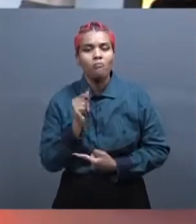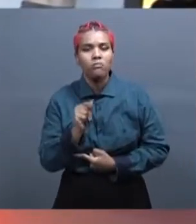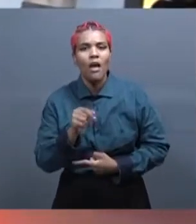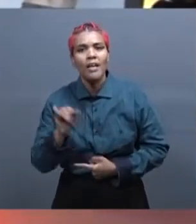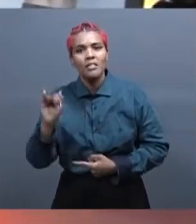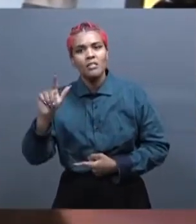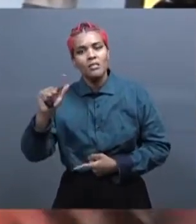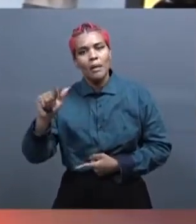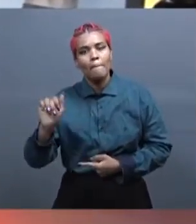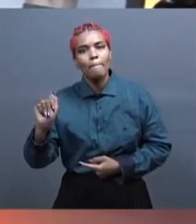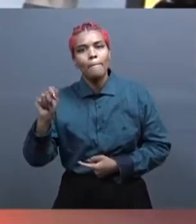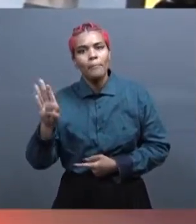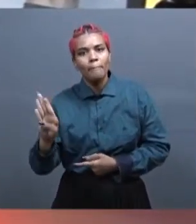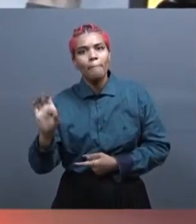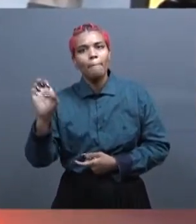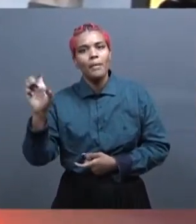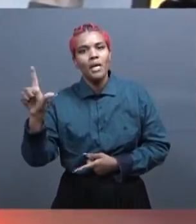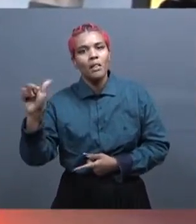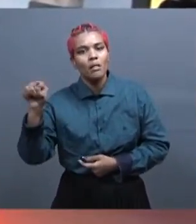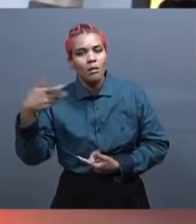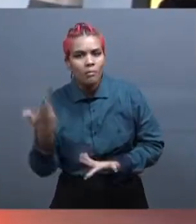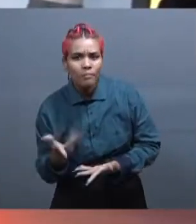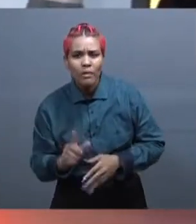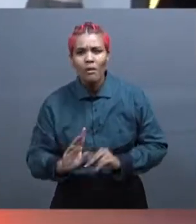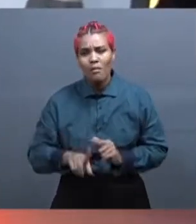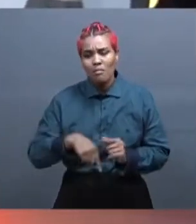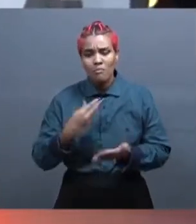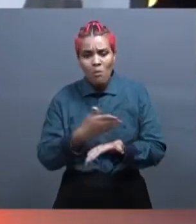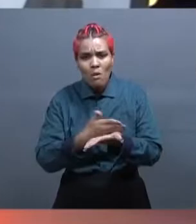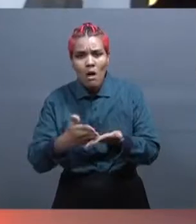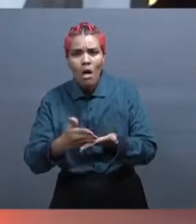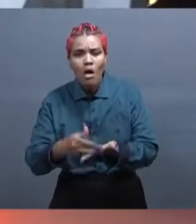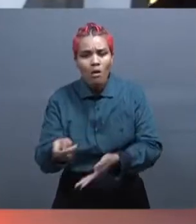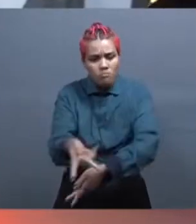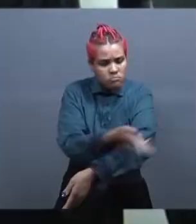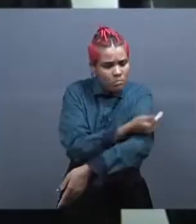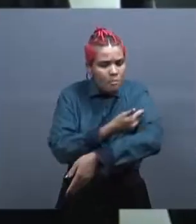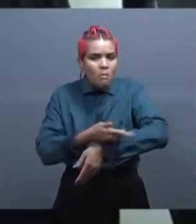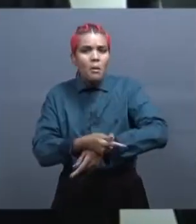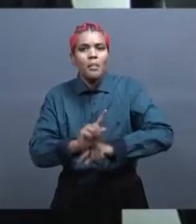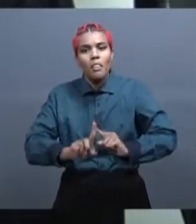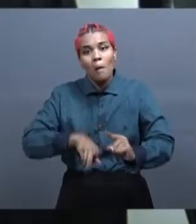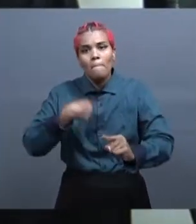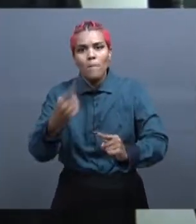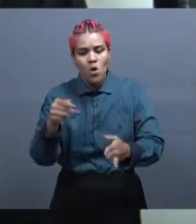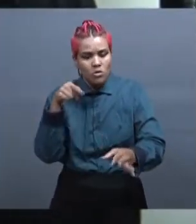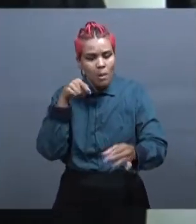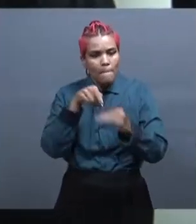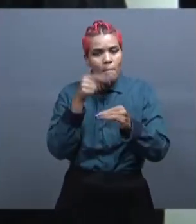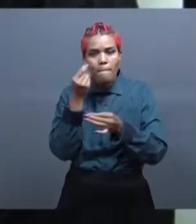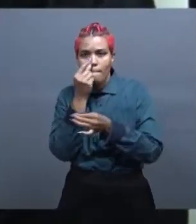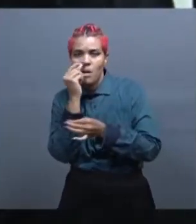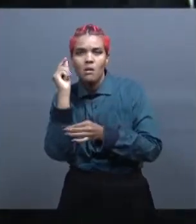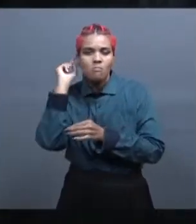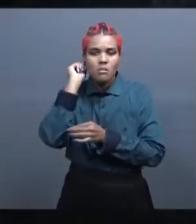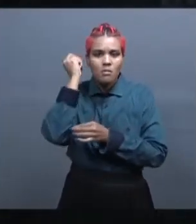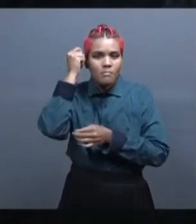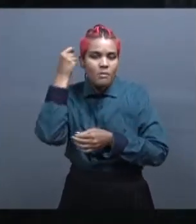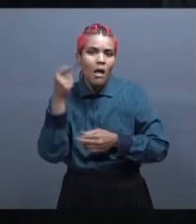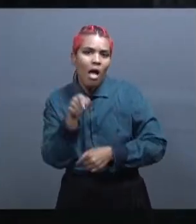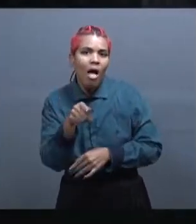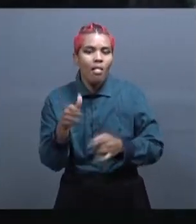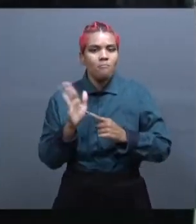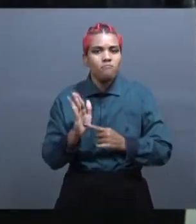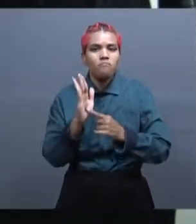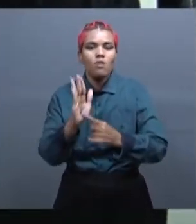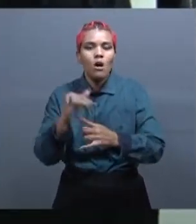começou fazendo tatuagens e depois o piercing virou uma paixão artista corporal destaca a importância